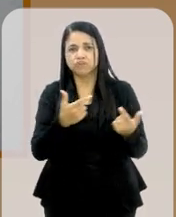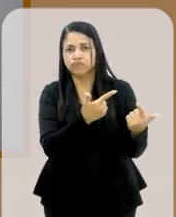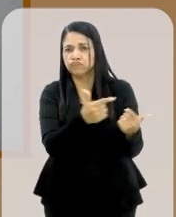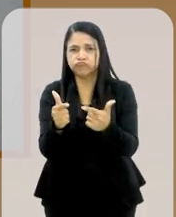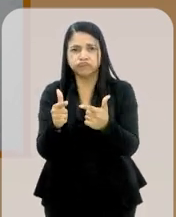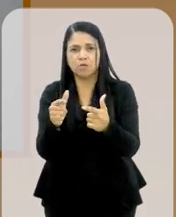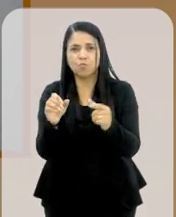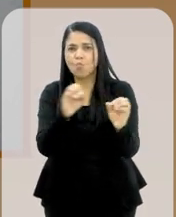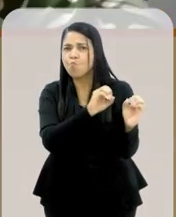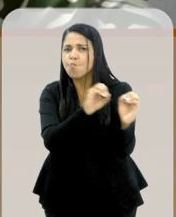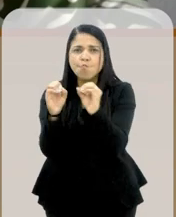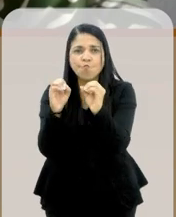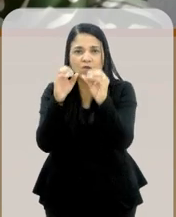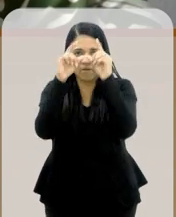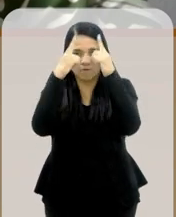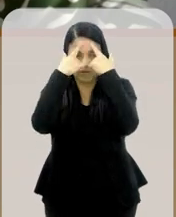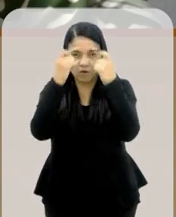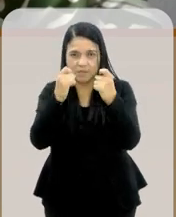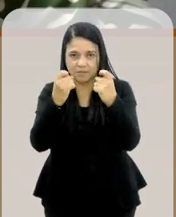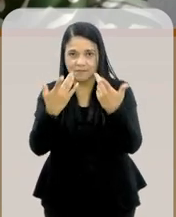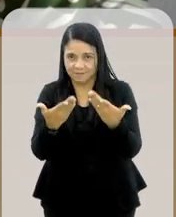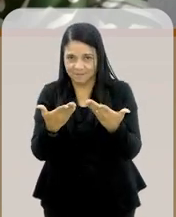sem violência.